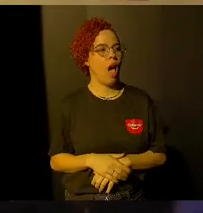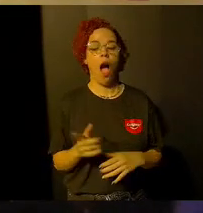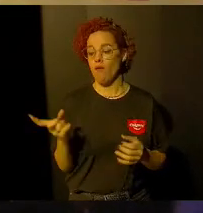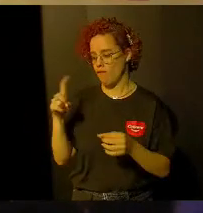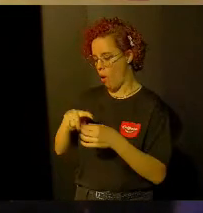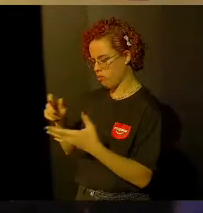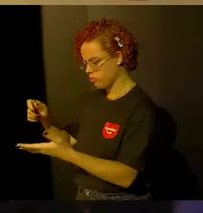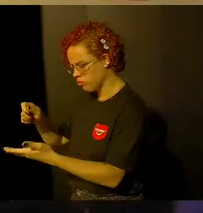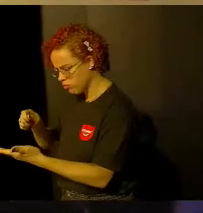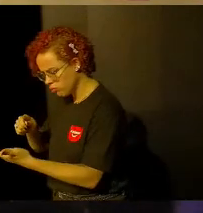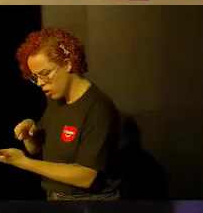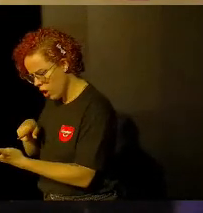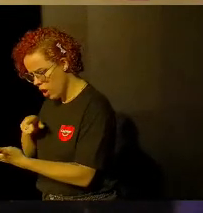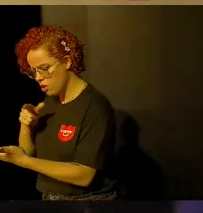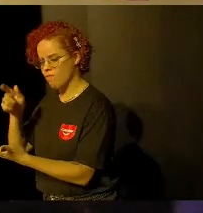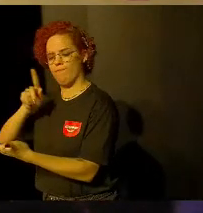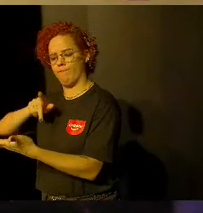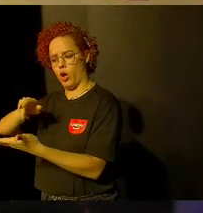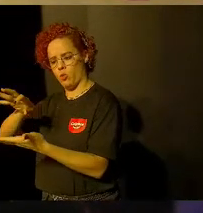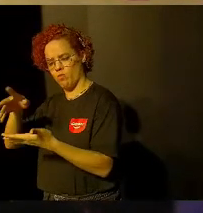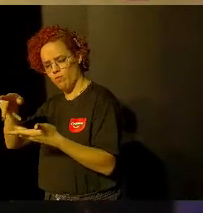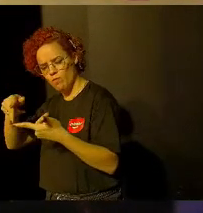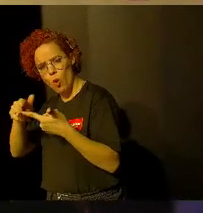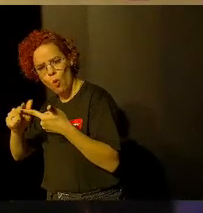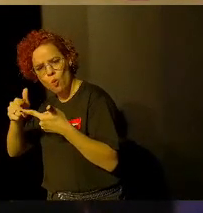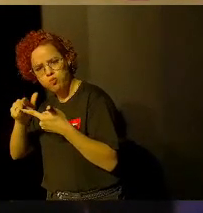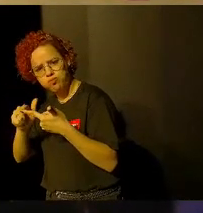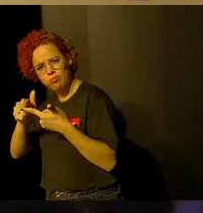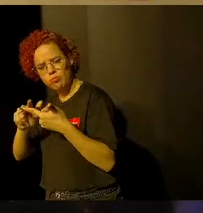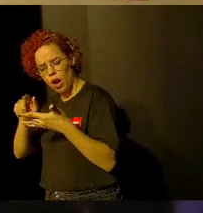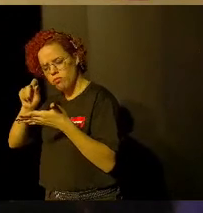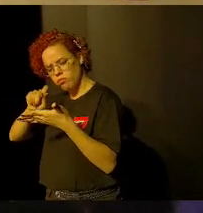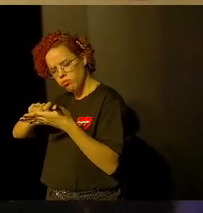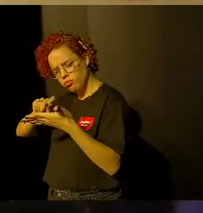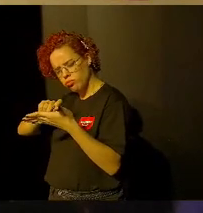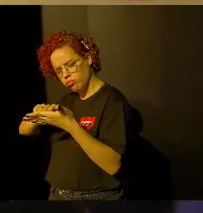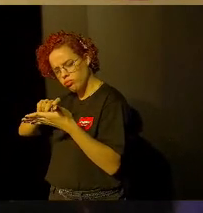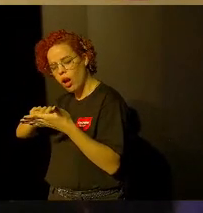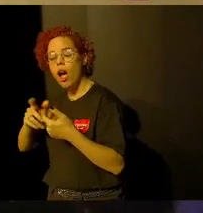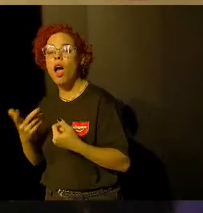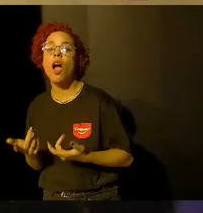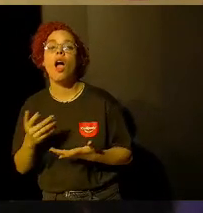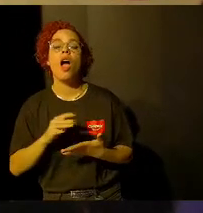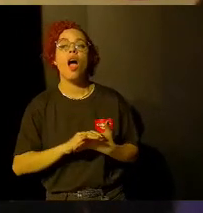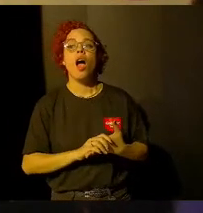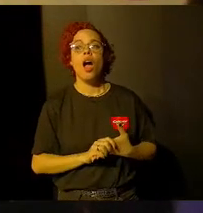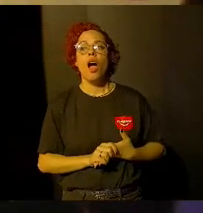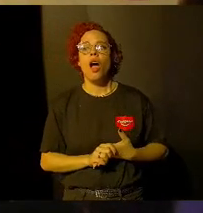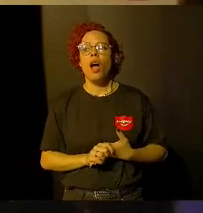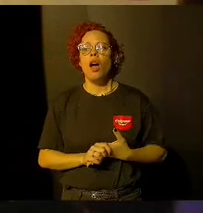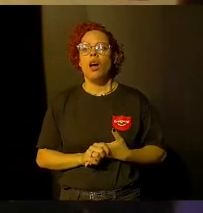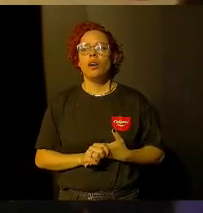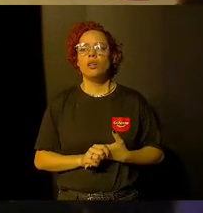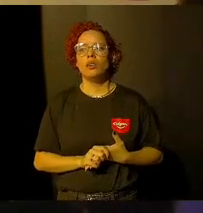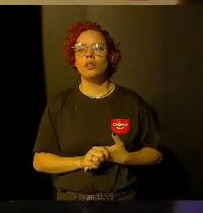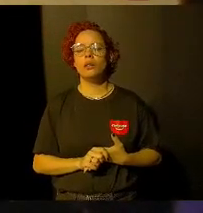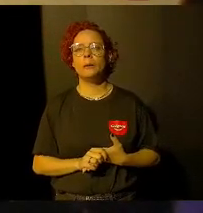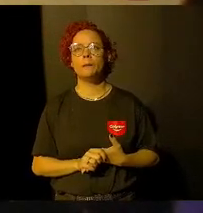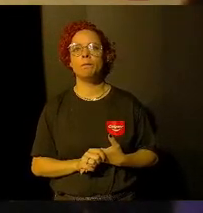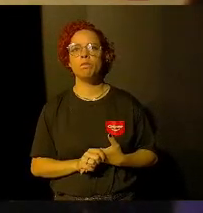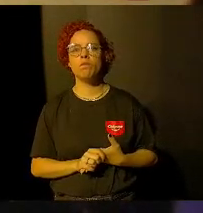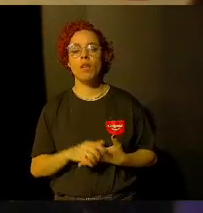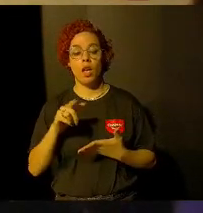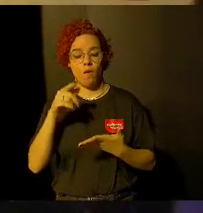descendo o sarrafo vou editando mas quando eu começo a cortar demais eu sei que é hora de parar porque aí você corta corta o texto fica